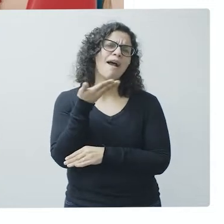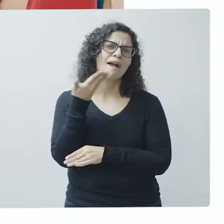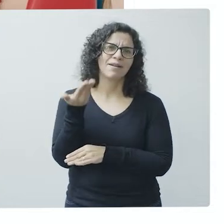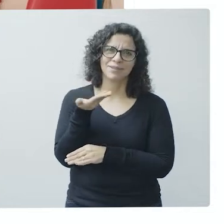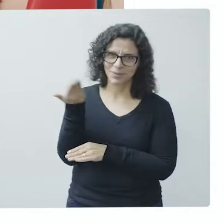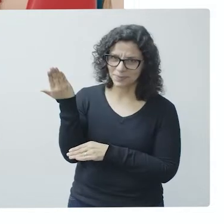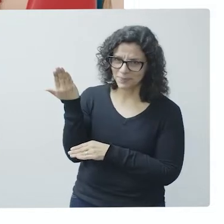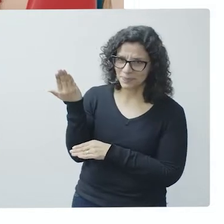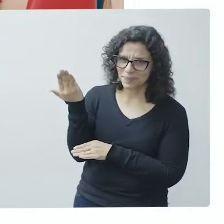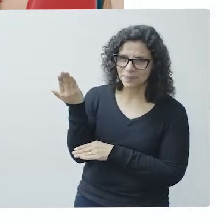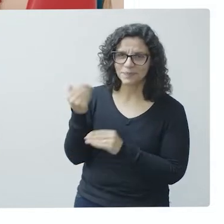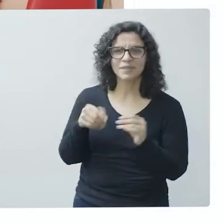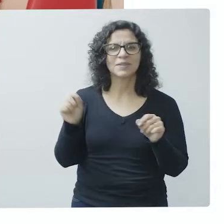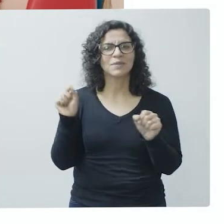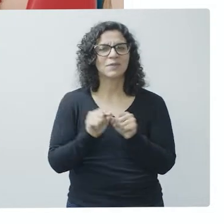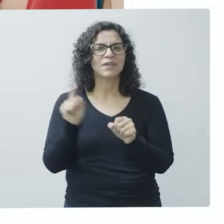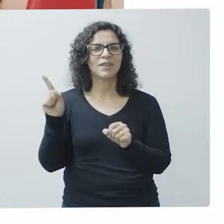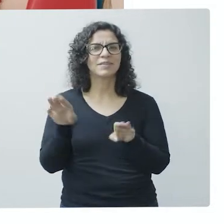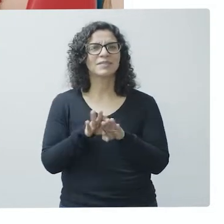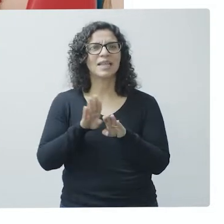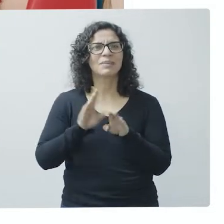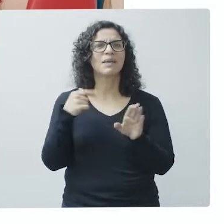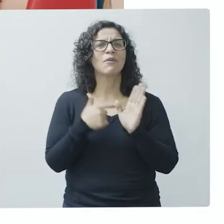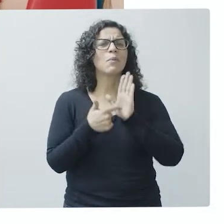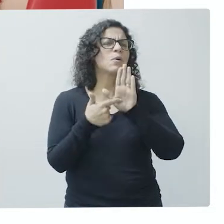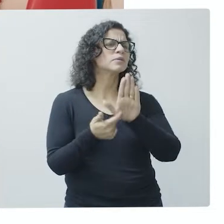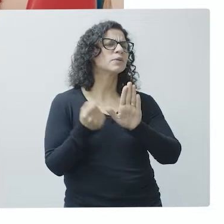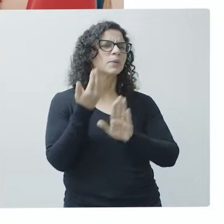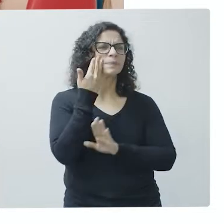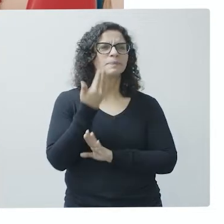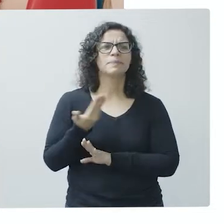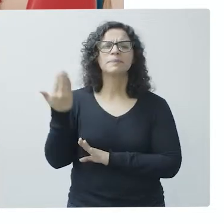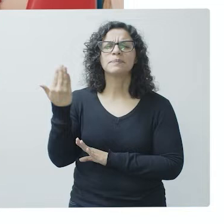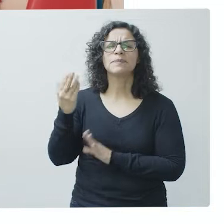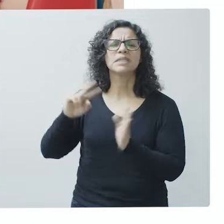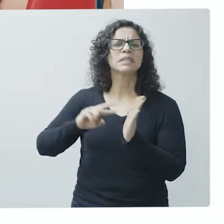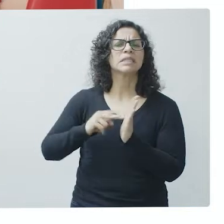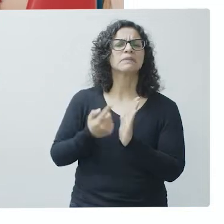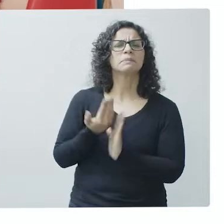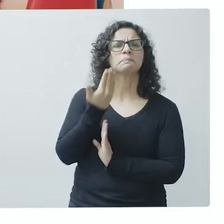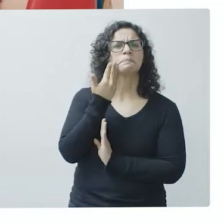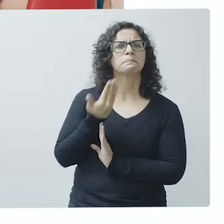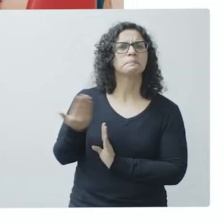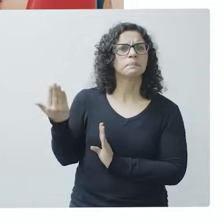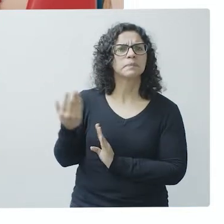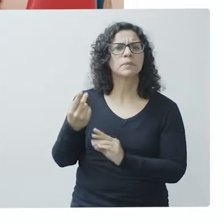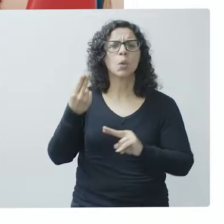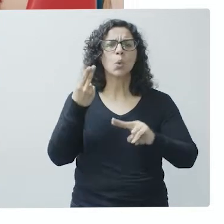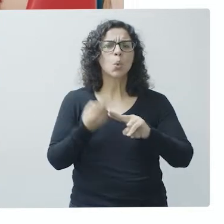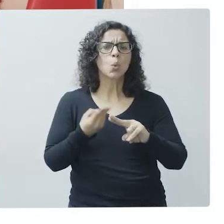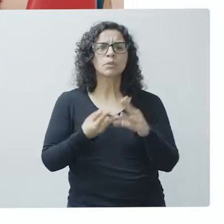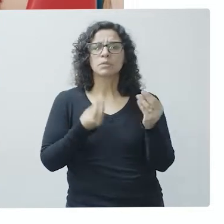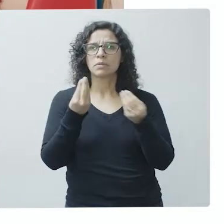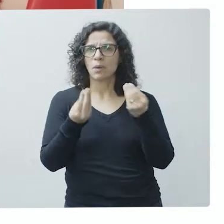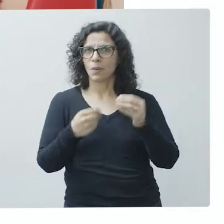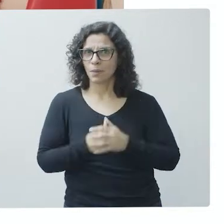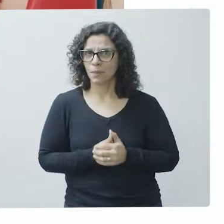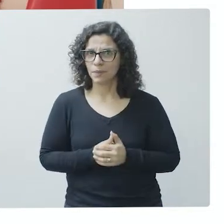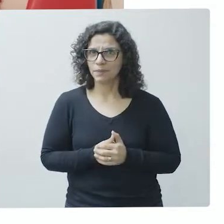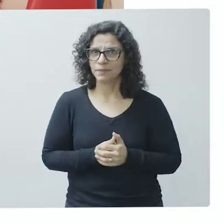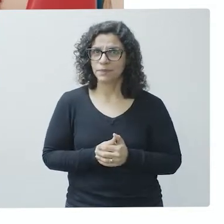mais a vida de vocês, olha só o que eu trouxe. O que é isso? Para que serve?